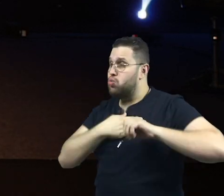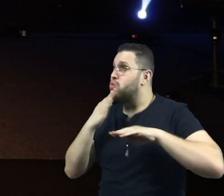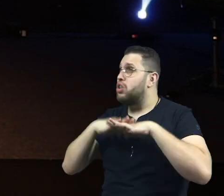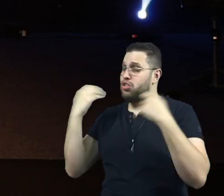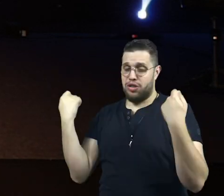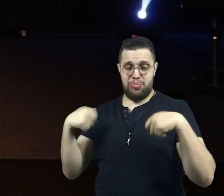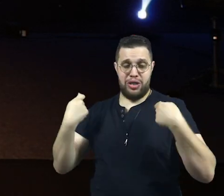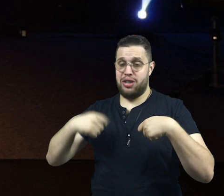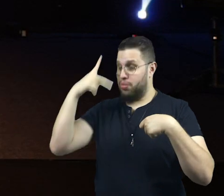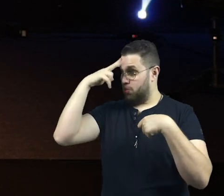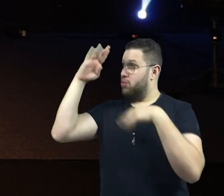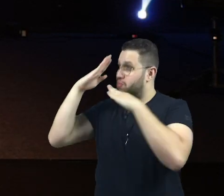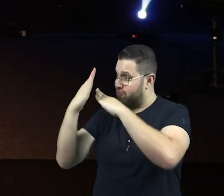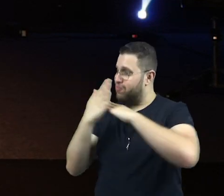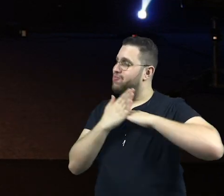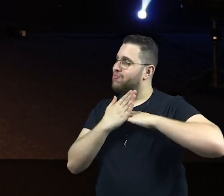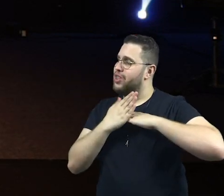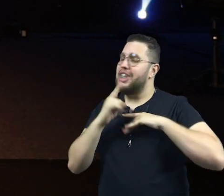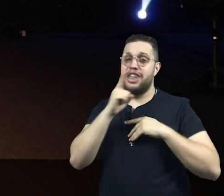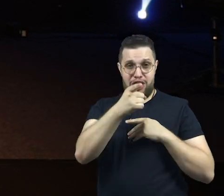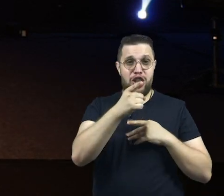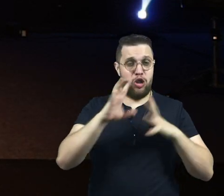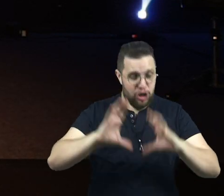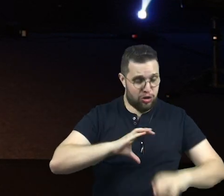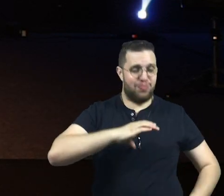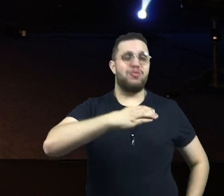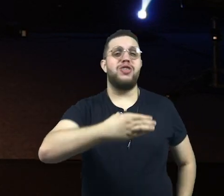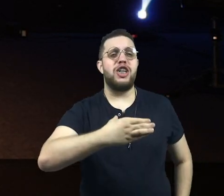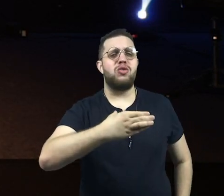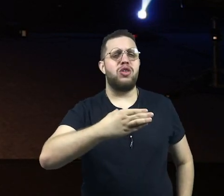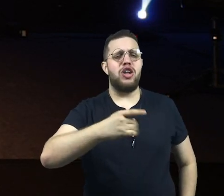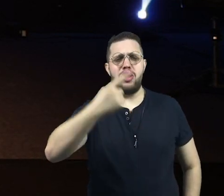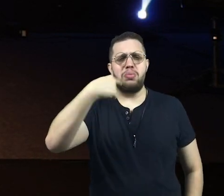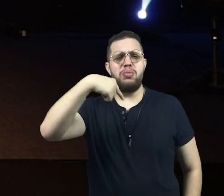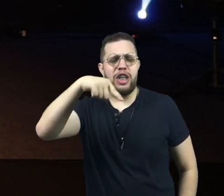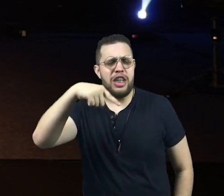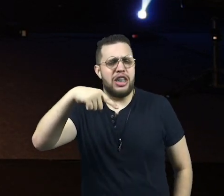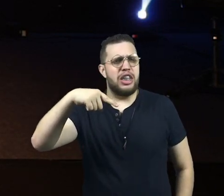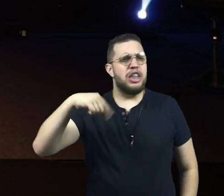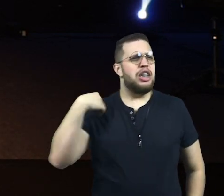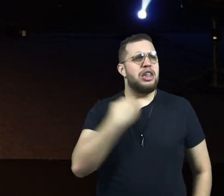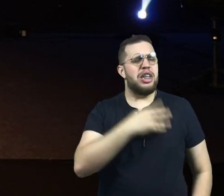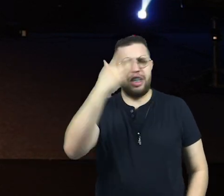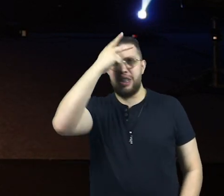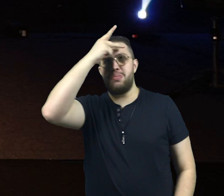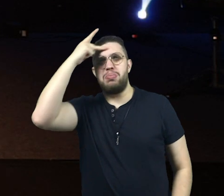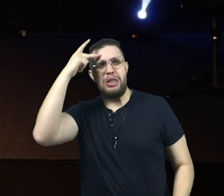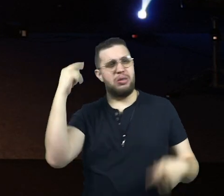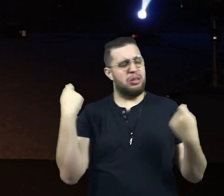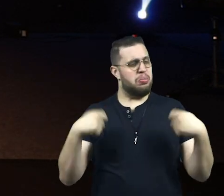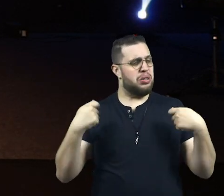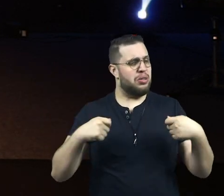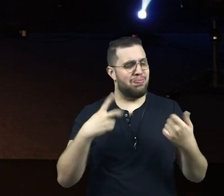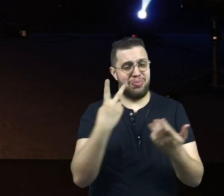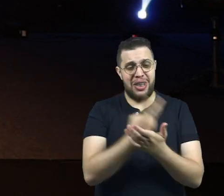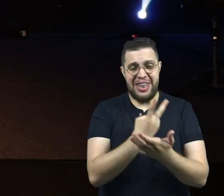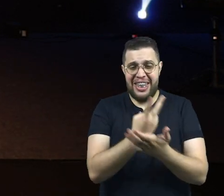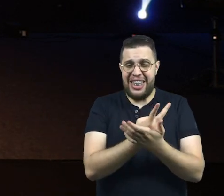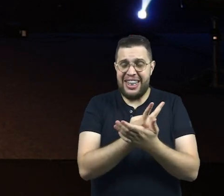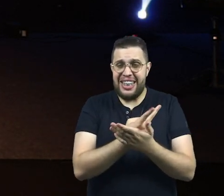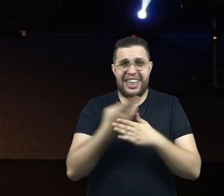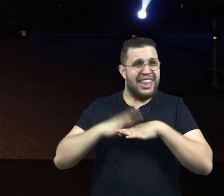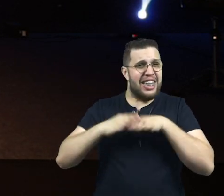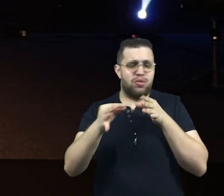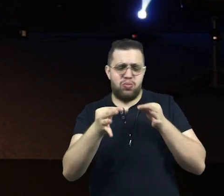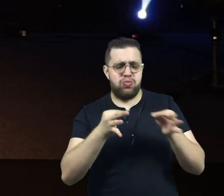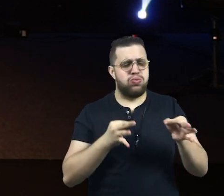do Senhor. Eu quero te encorajar. Por mais que a gente tenha feito, e muitos precisam, não há nada de errado nisso. Fazer